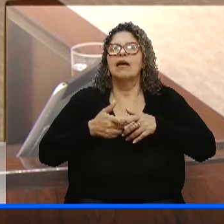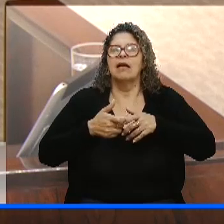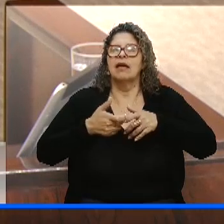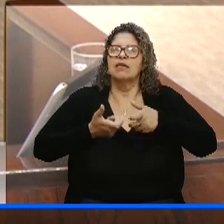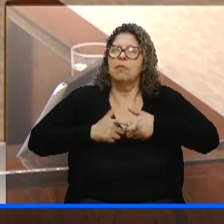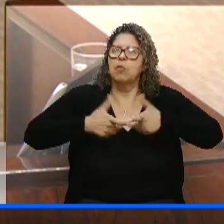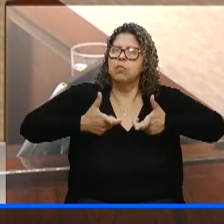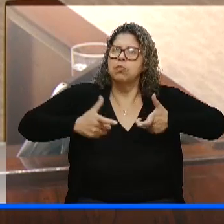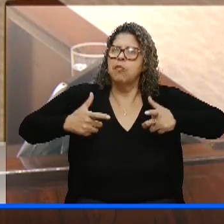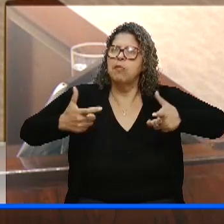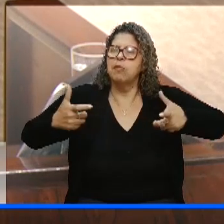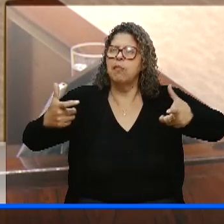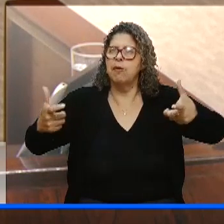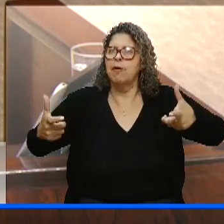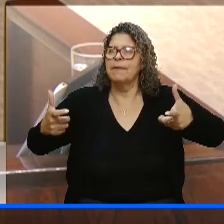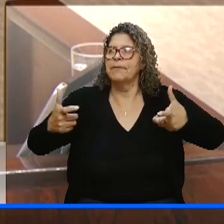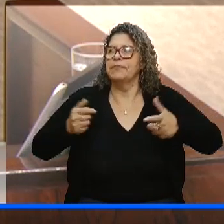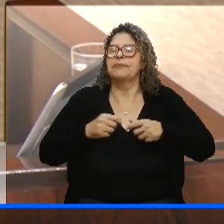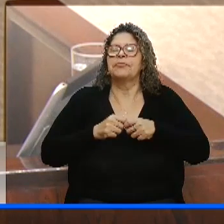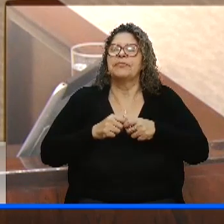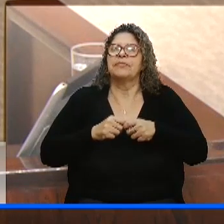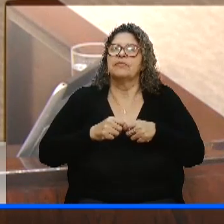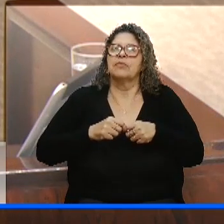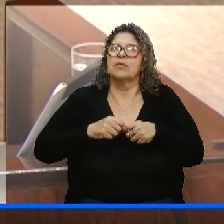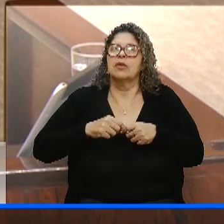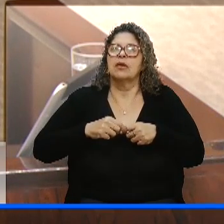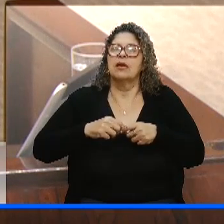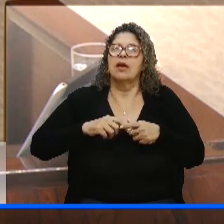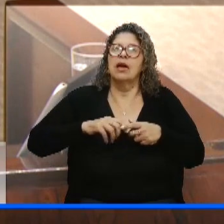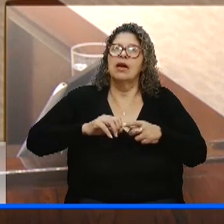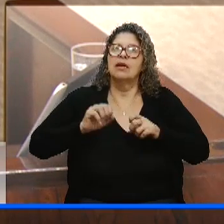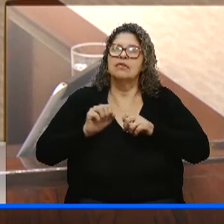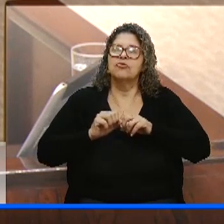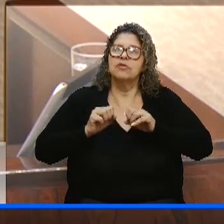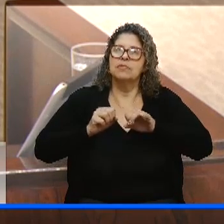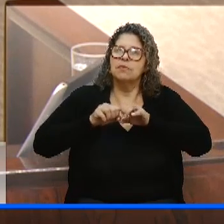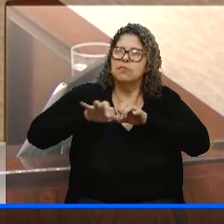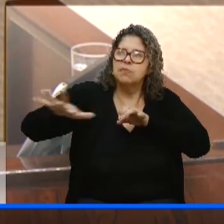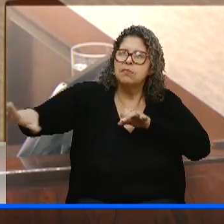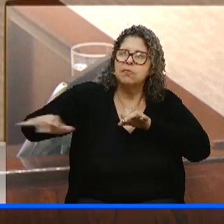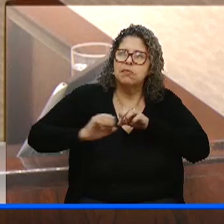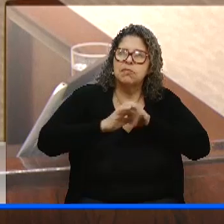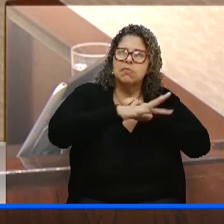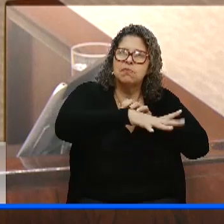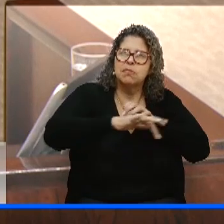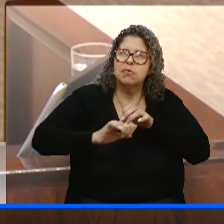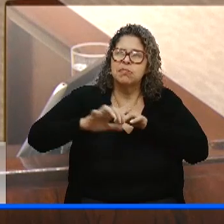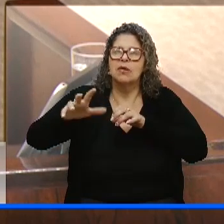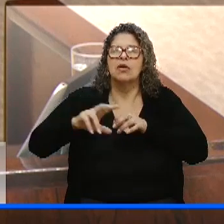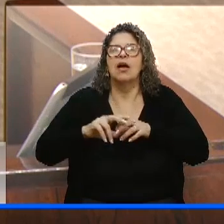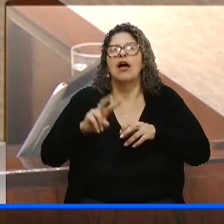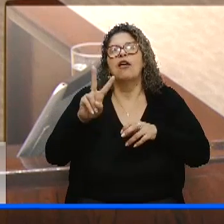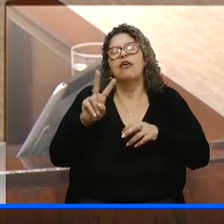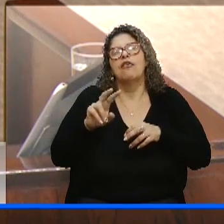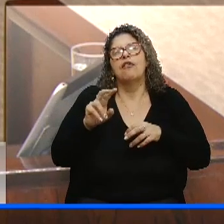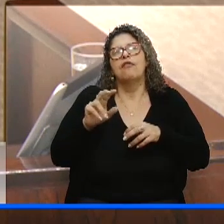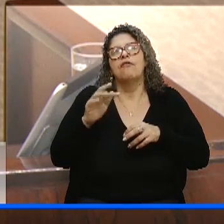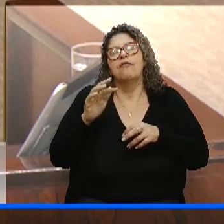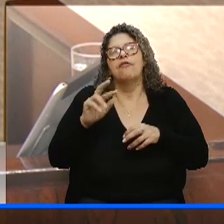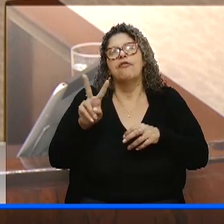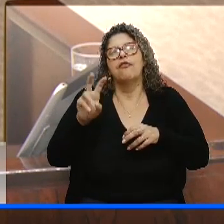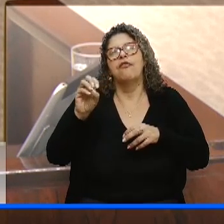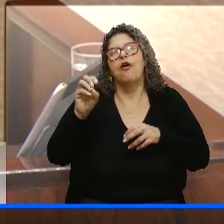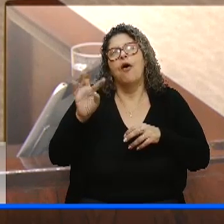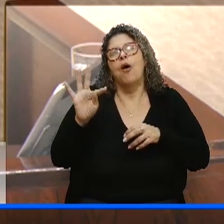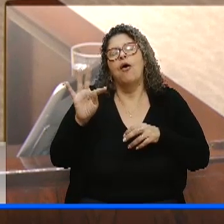produtiva em torno da geração distribuída de energia especialmente a fonte voto voltaica e nós trabalhamos